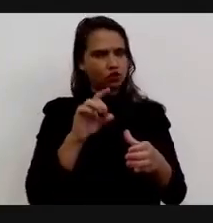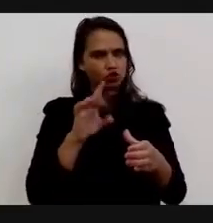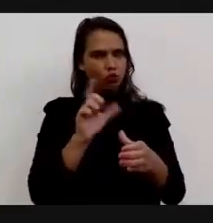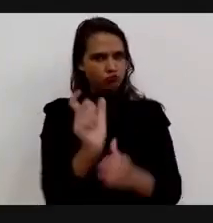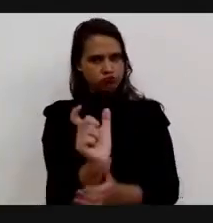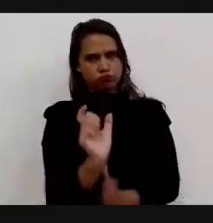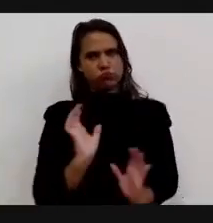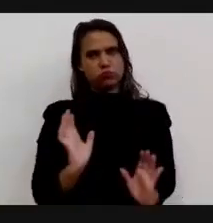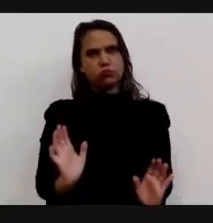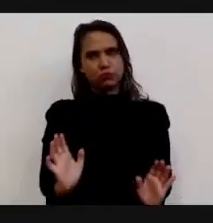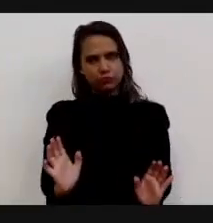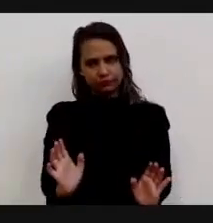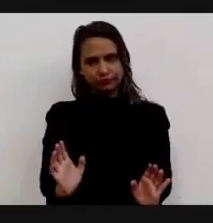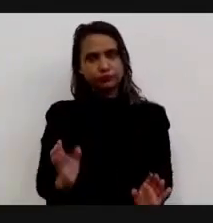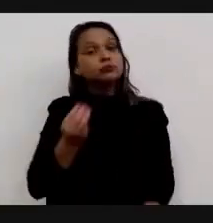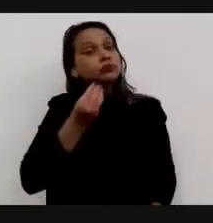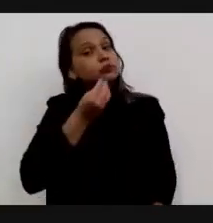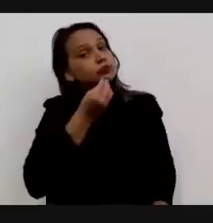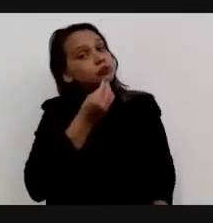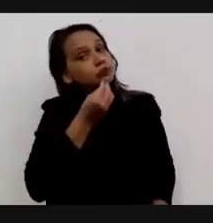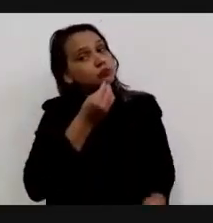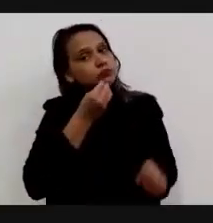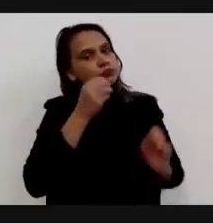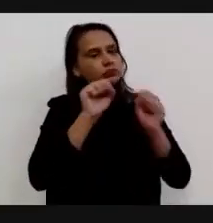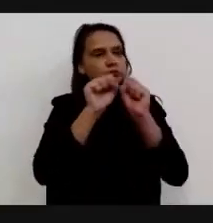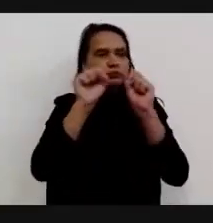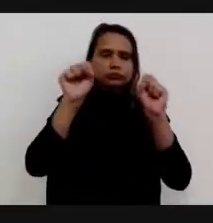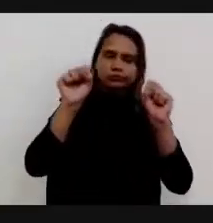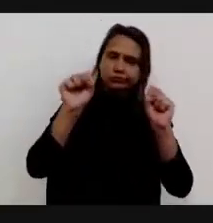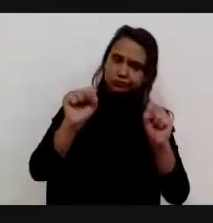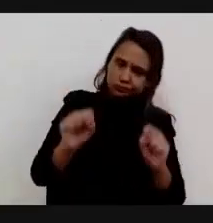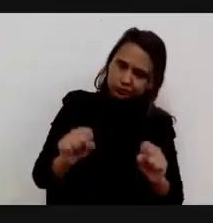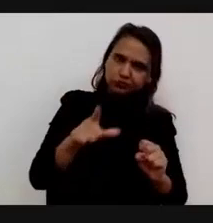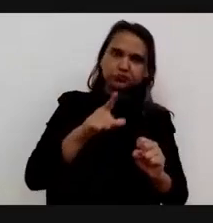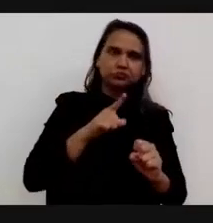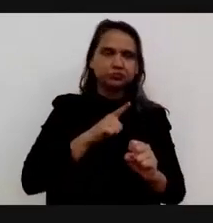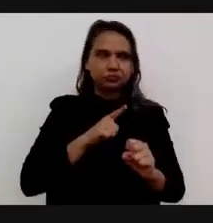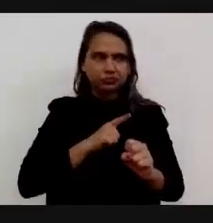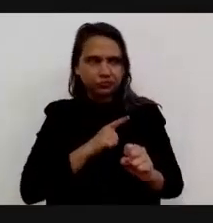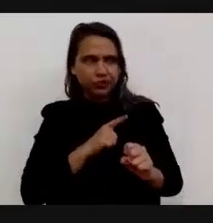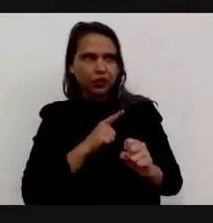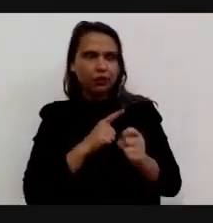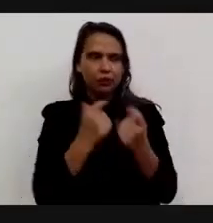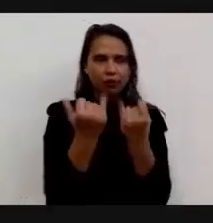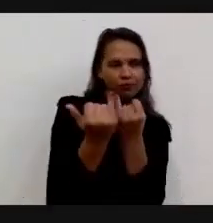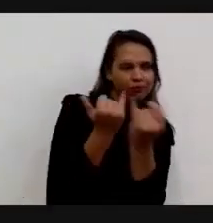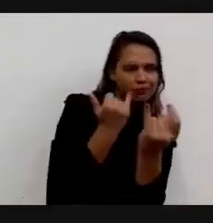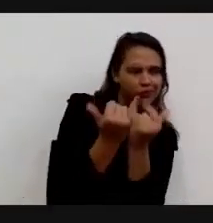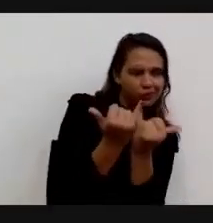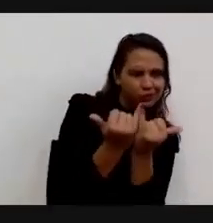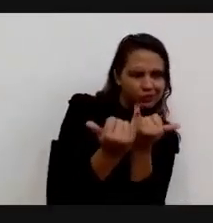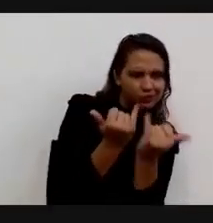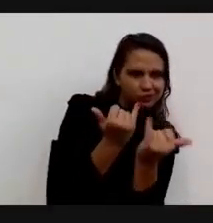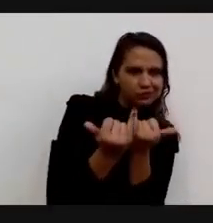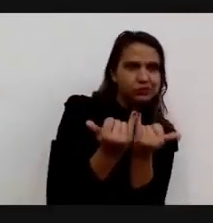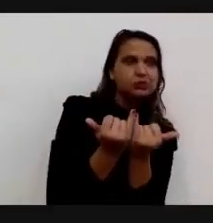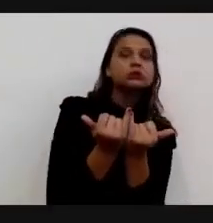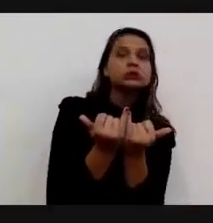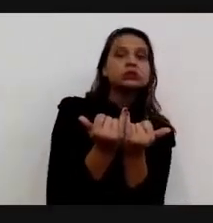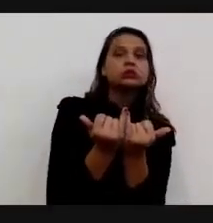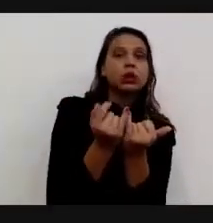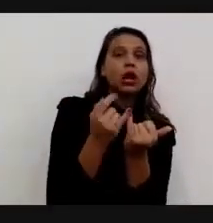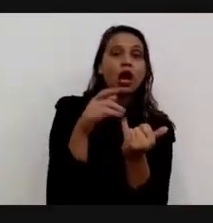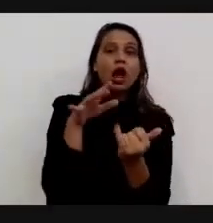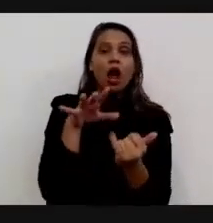nomenclatura. Aproveitaram esse termo sala de situação porque existia um dispositivo parecido que chamava sala de situação. Então,